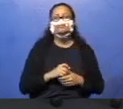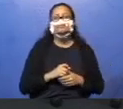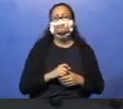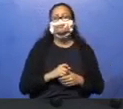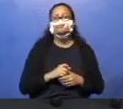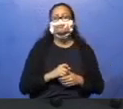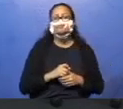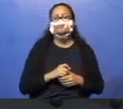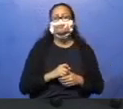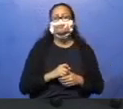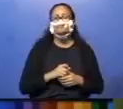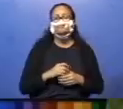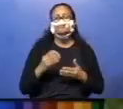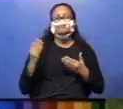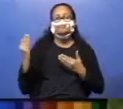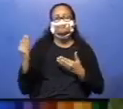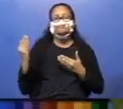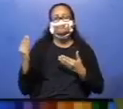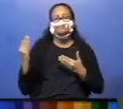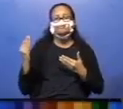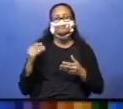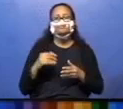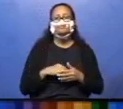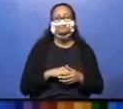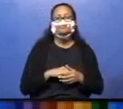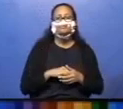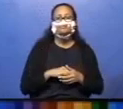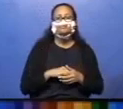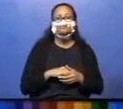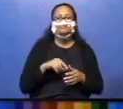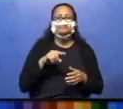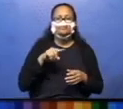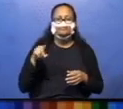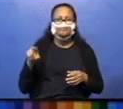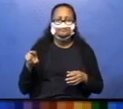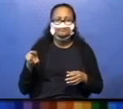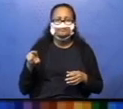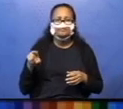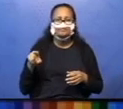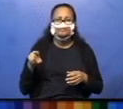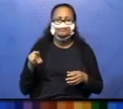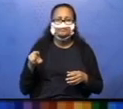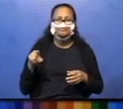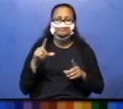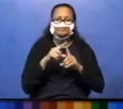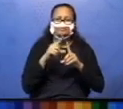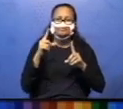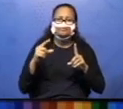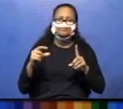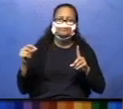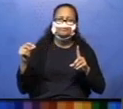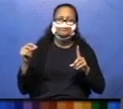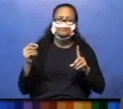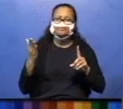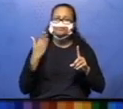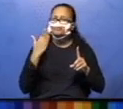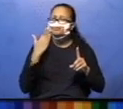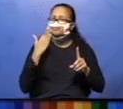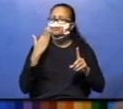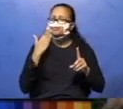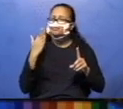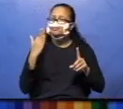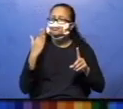o que a autora fala para a gente. Já passou a mão em uma folhinha de hortelã ou de manjericão na horta,